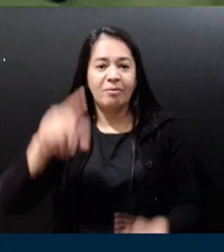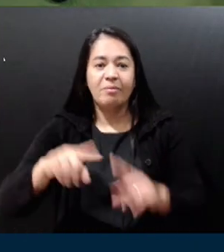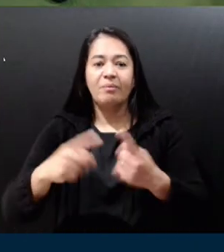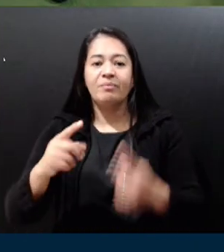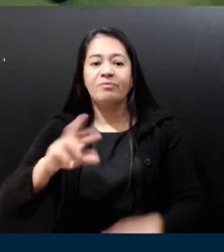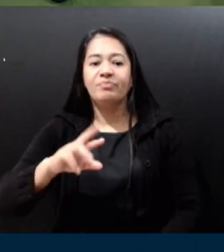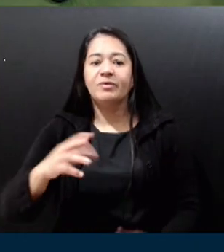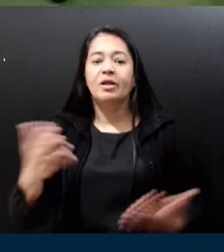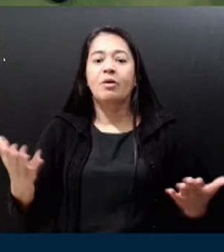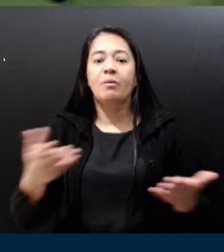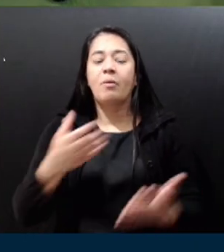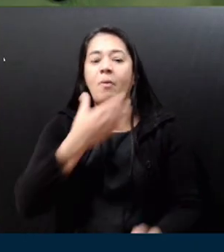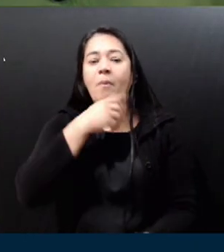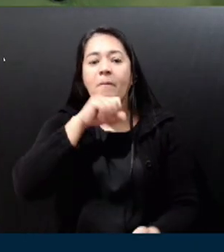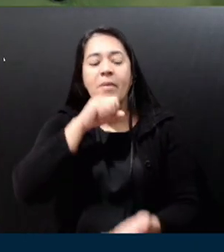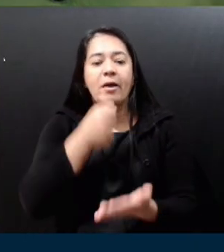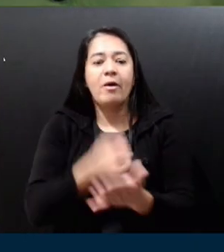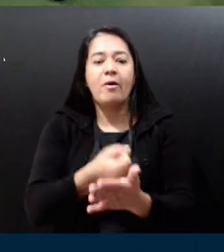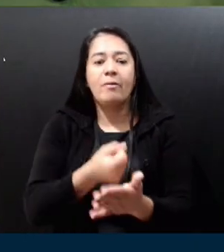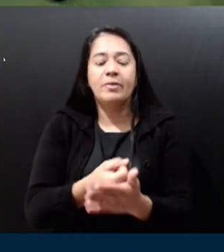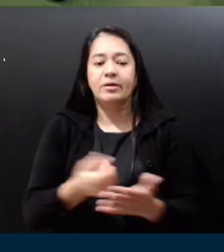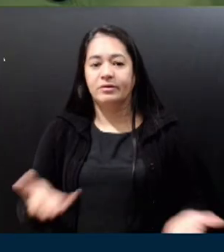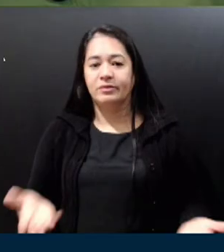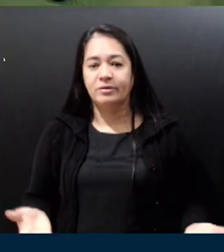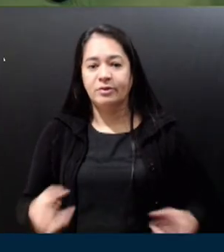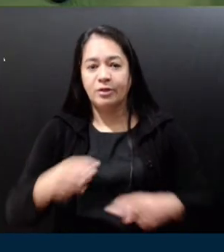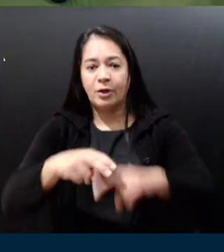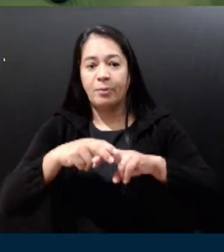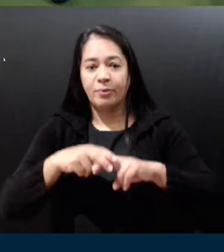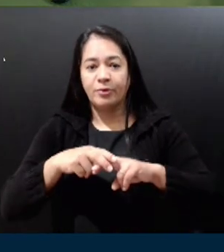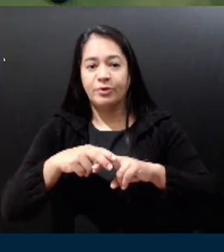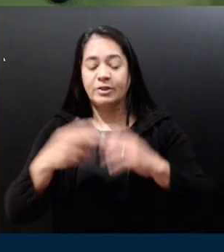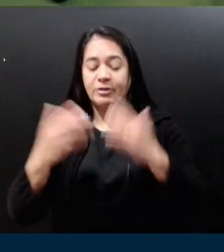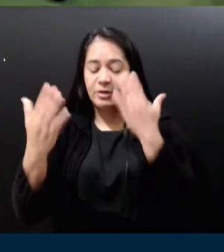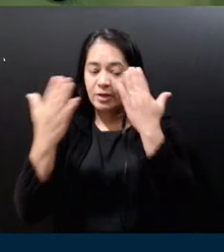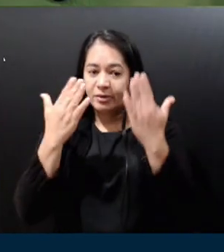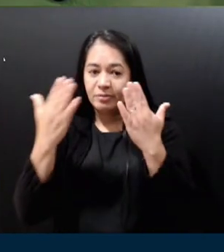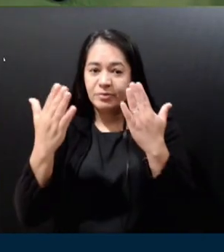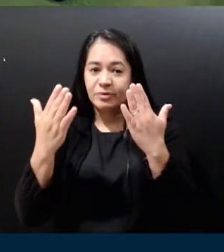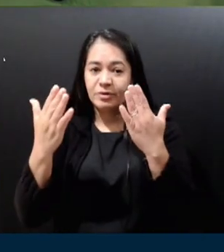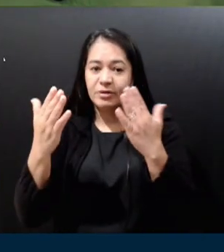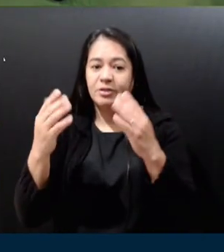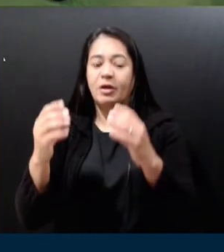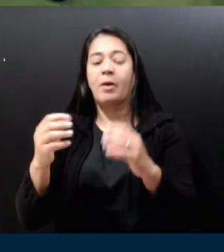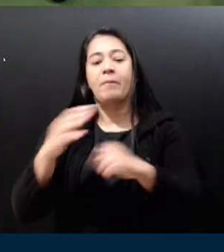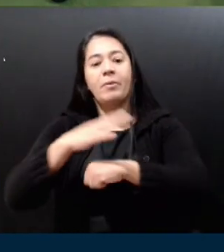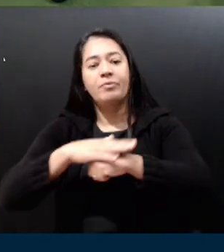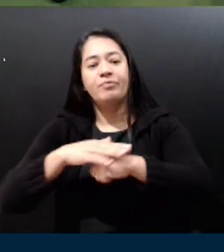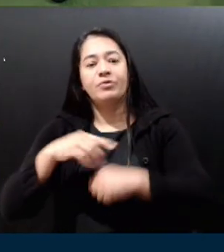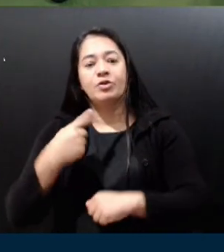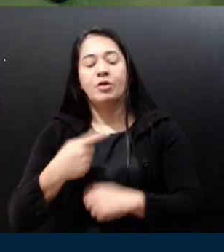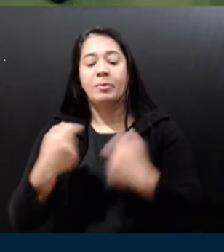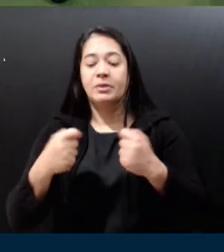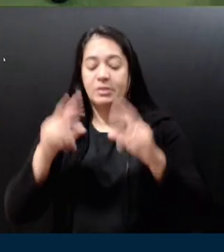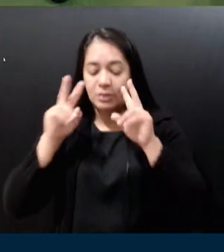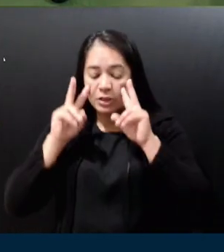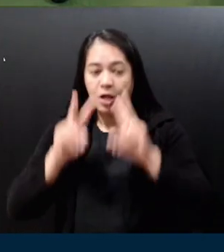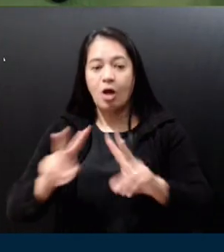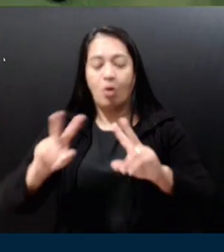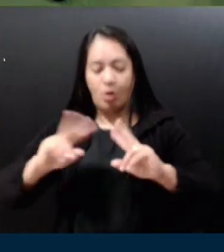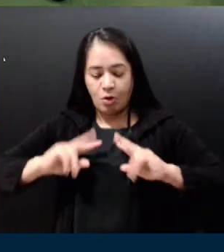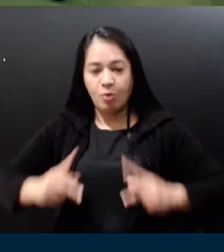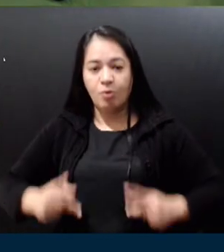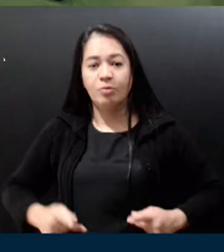Então, por isso da abordagem psicológica, por isso da advocacia afetiva, a gente precisa olhar humanizando. Quem